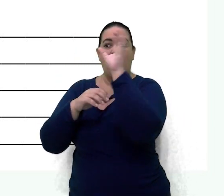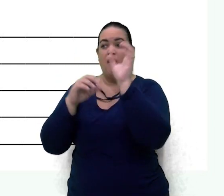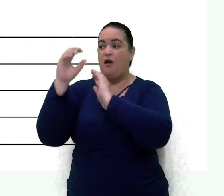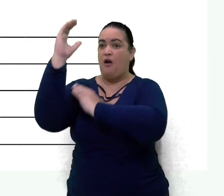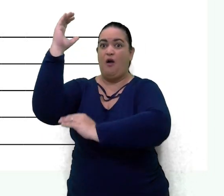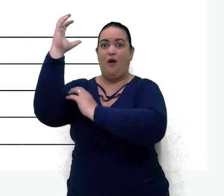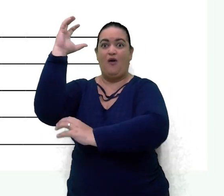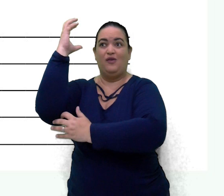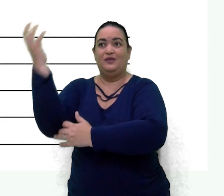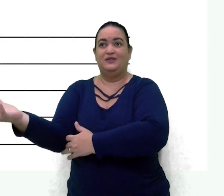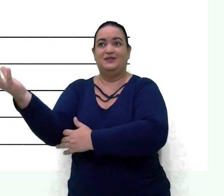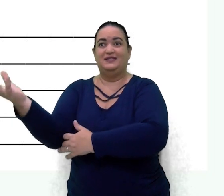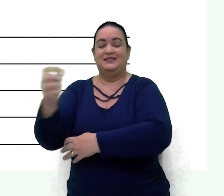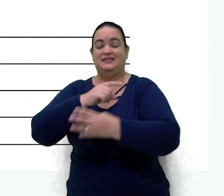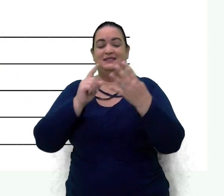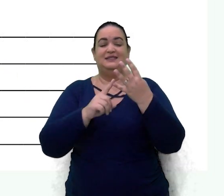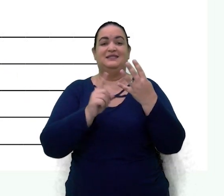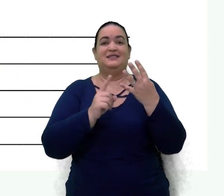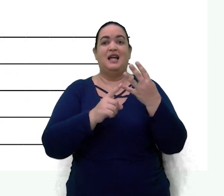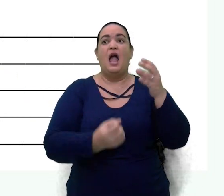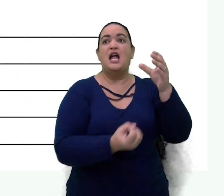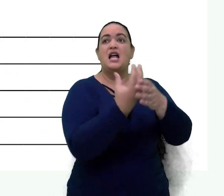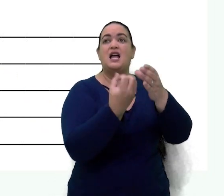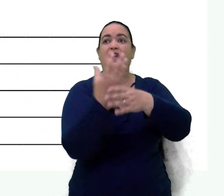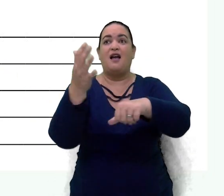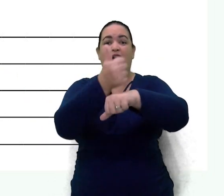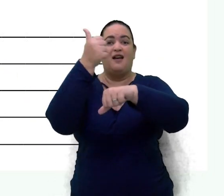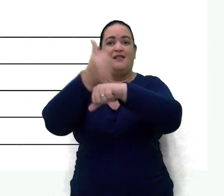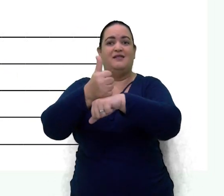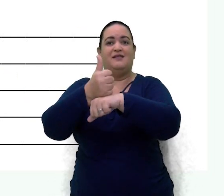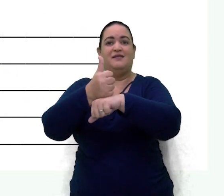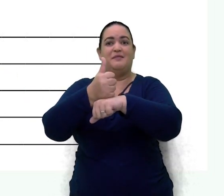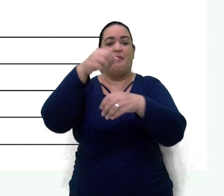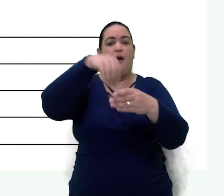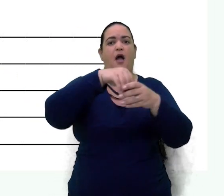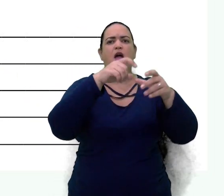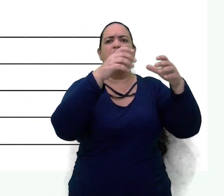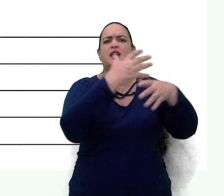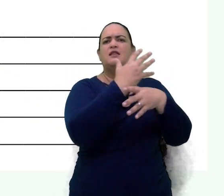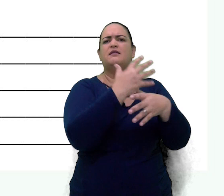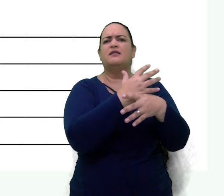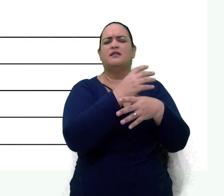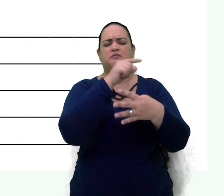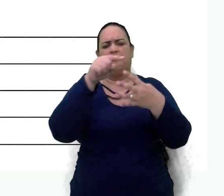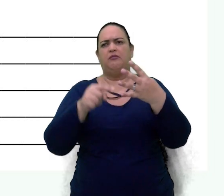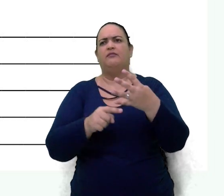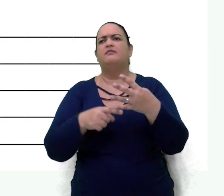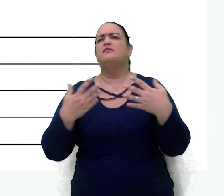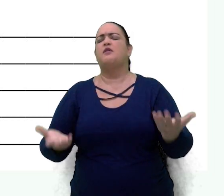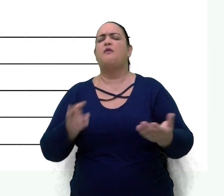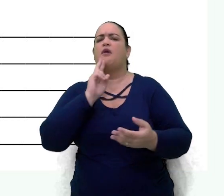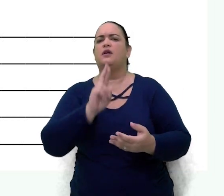parques ambientais nas grandes cidades? Então, qual é o tema principal desse filme? Agora que você já assistiu